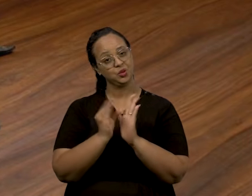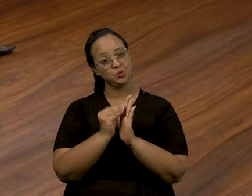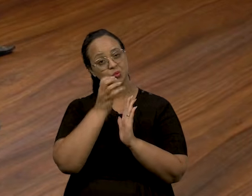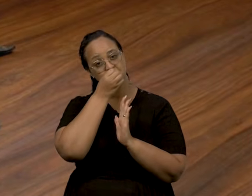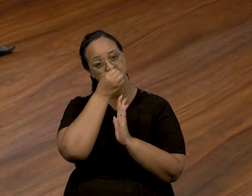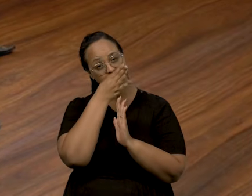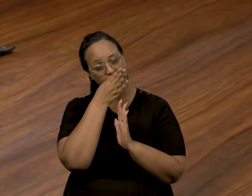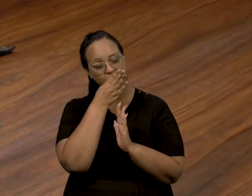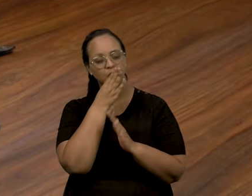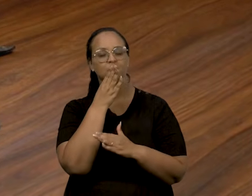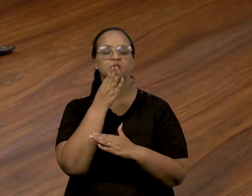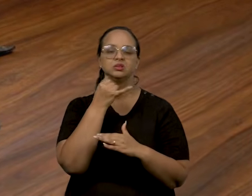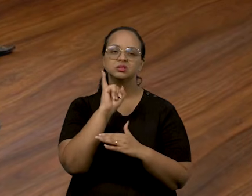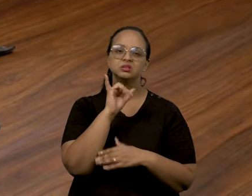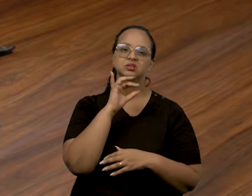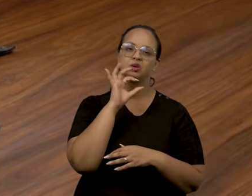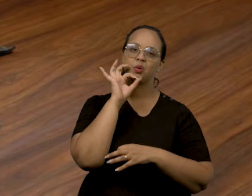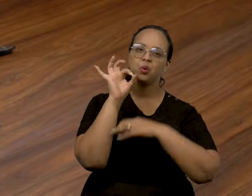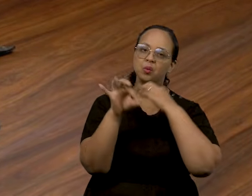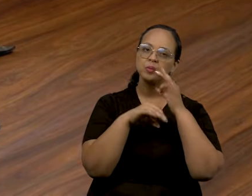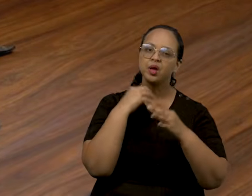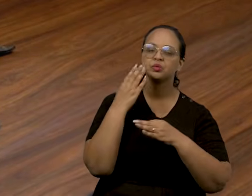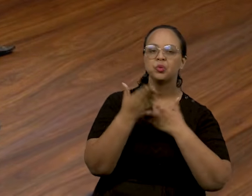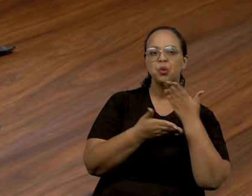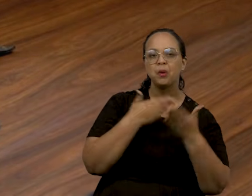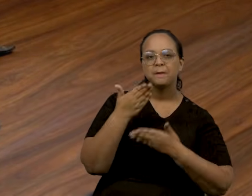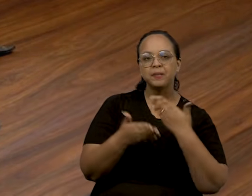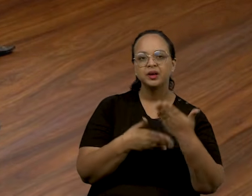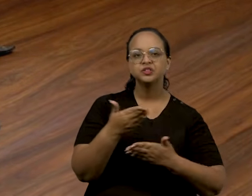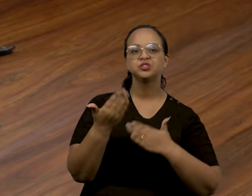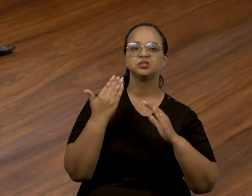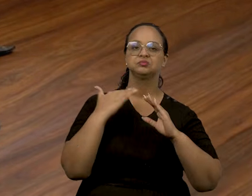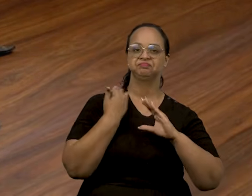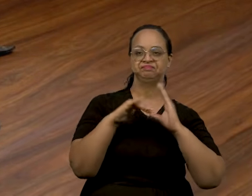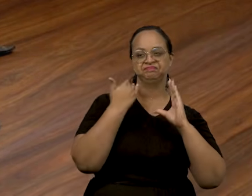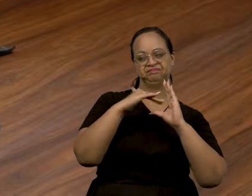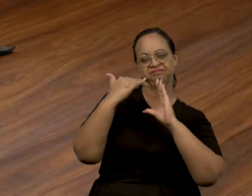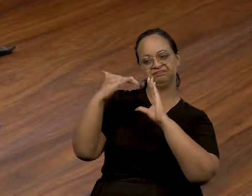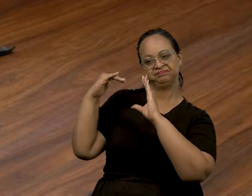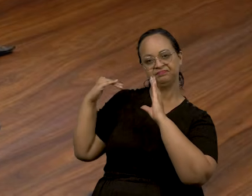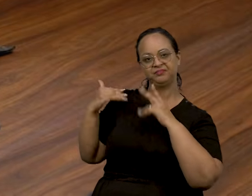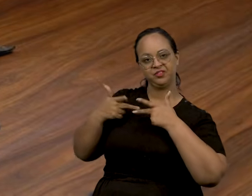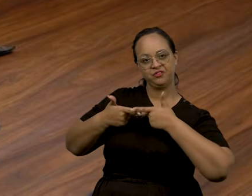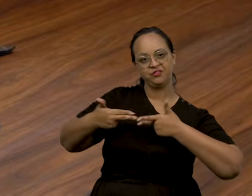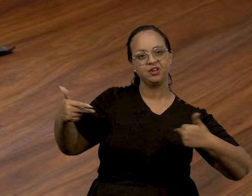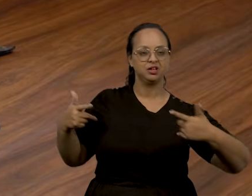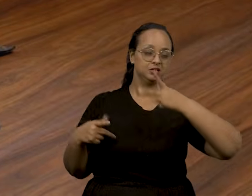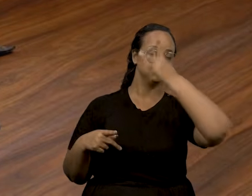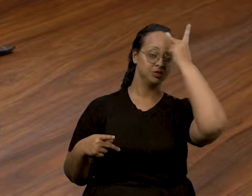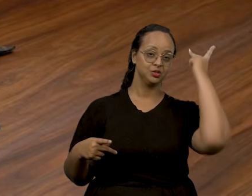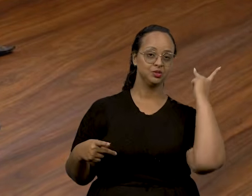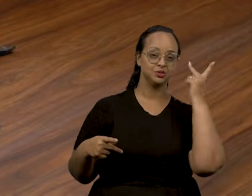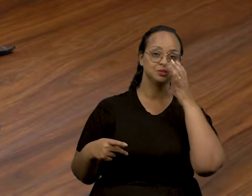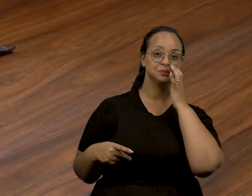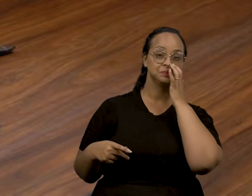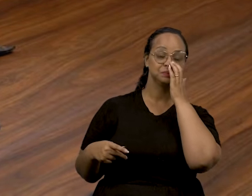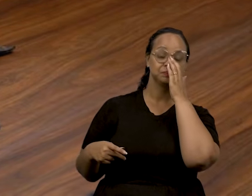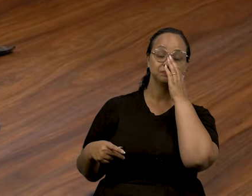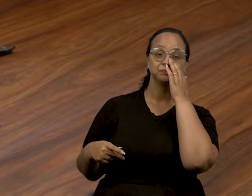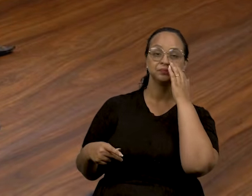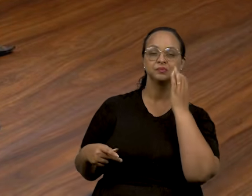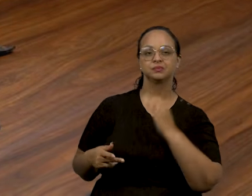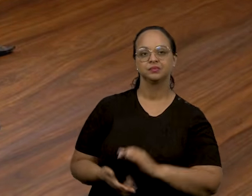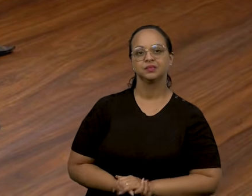vida, e se edificou, compartilhe, comente, continue a enviar para várias pessoas, aqueles que necessitam, e